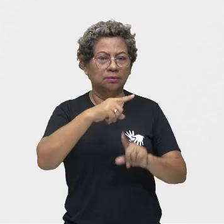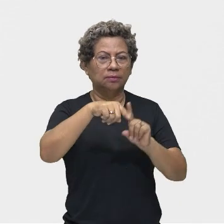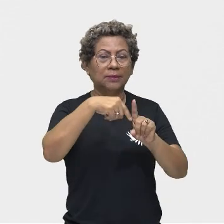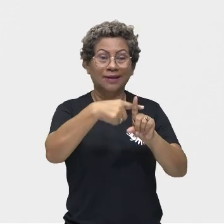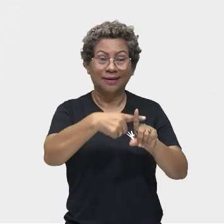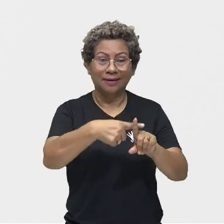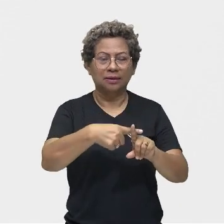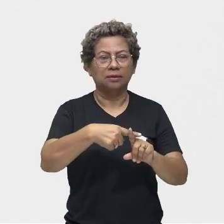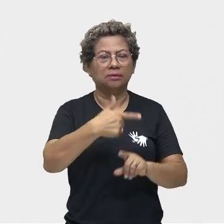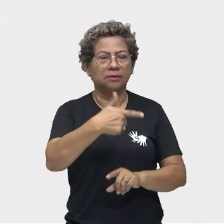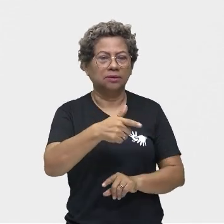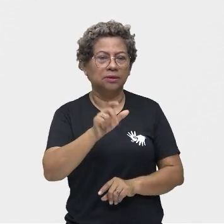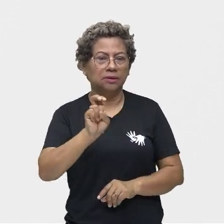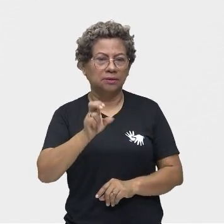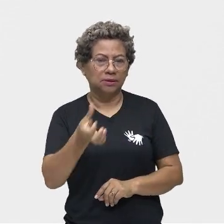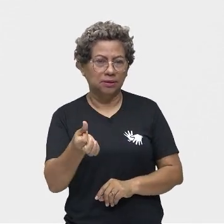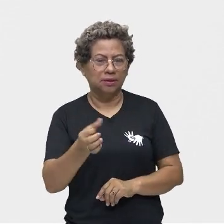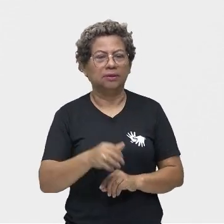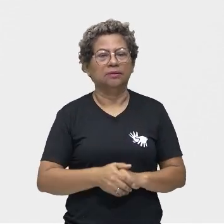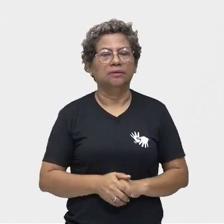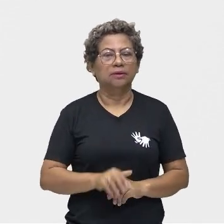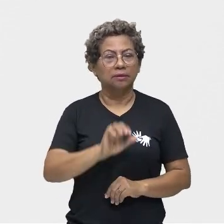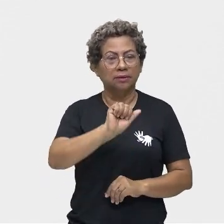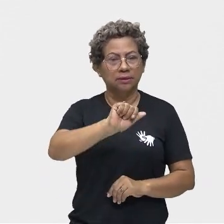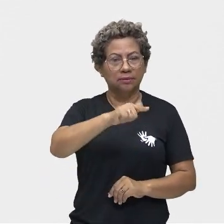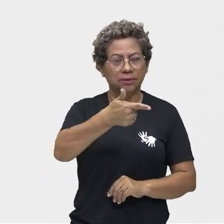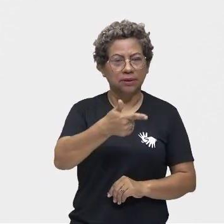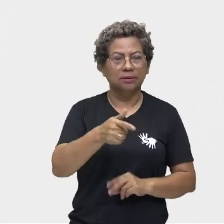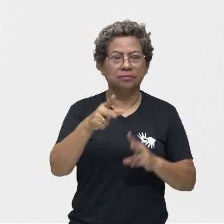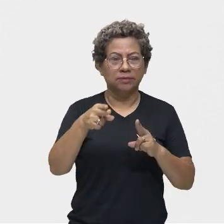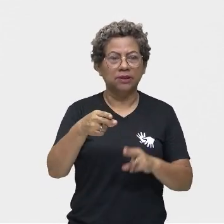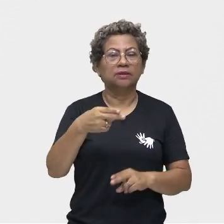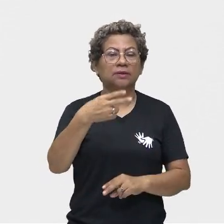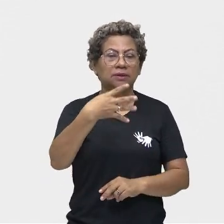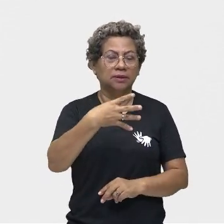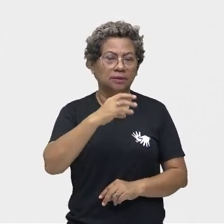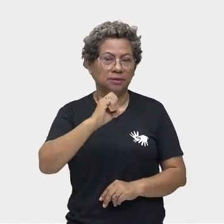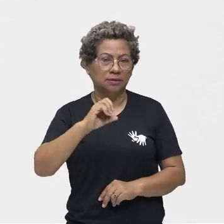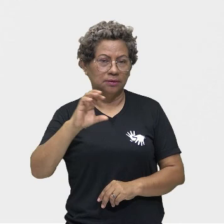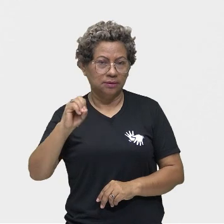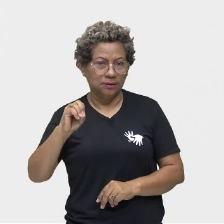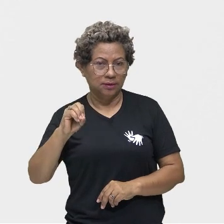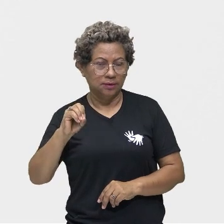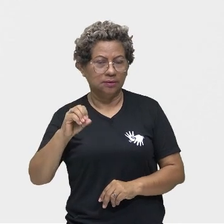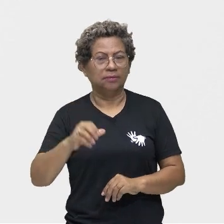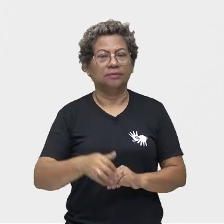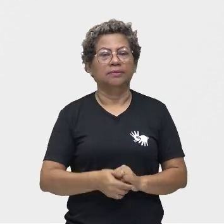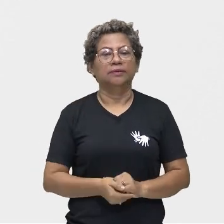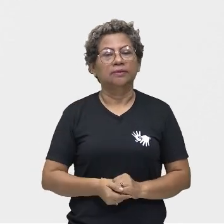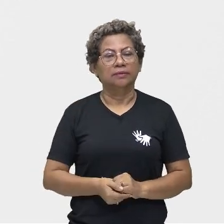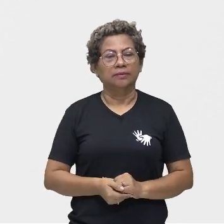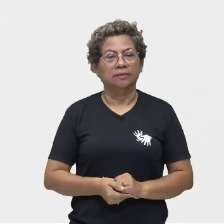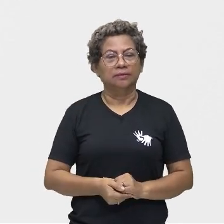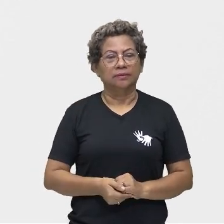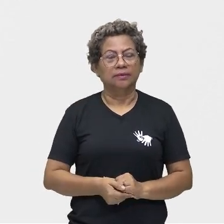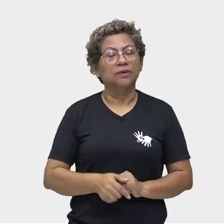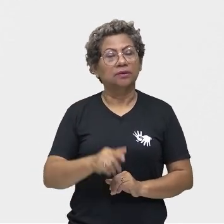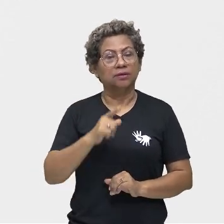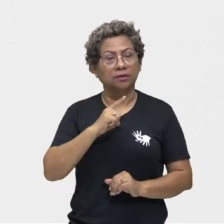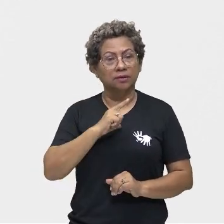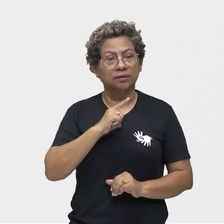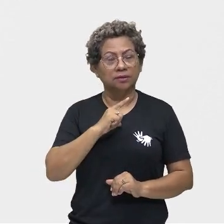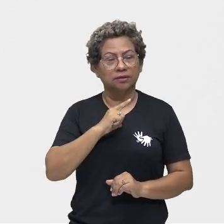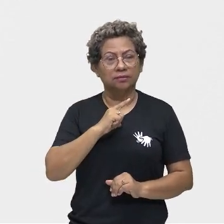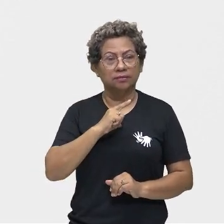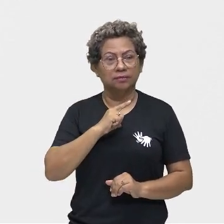144, 2 ao quadrado, 256. Correto? Na letra A ao quadrado,